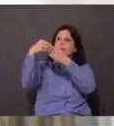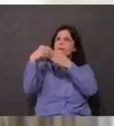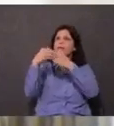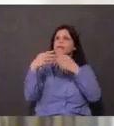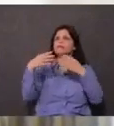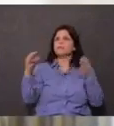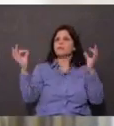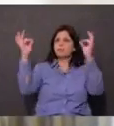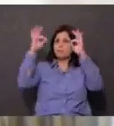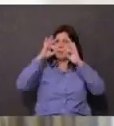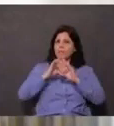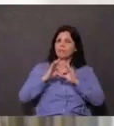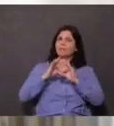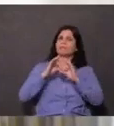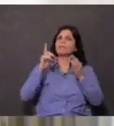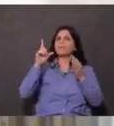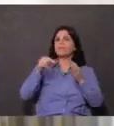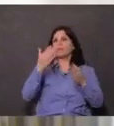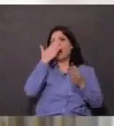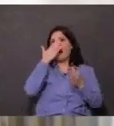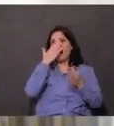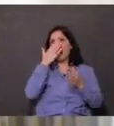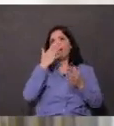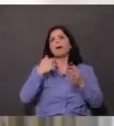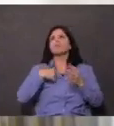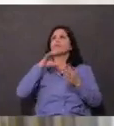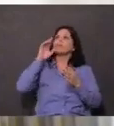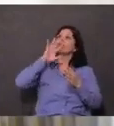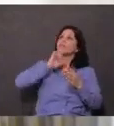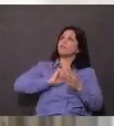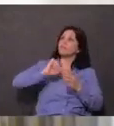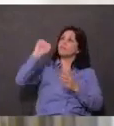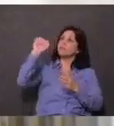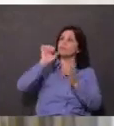Padre, como discípulos e discípulas de seu Hijo Jesus.